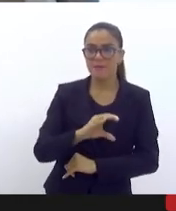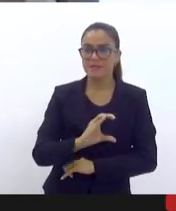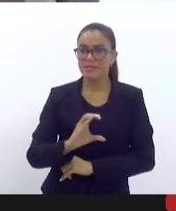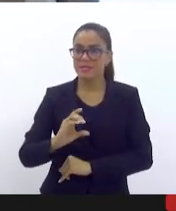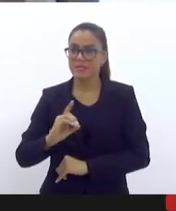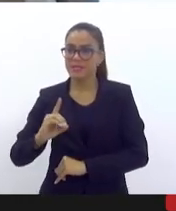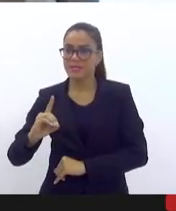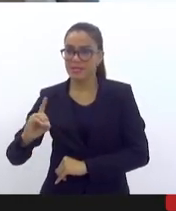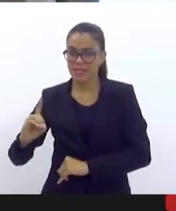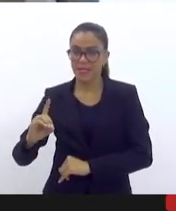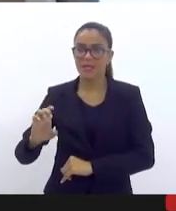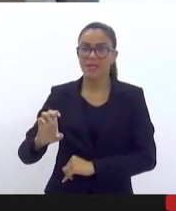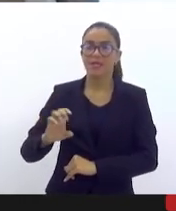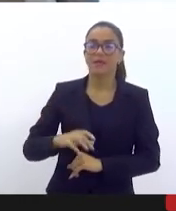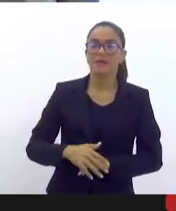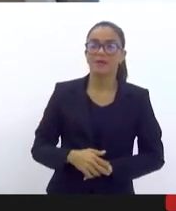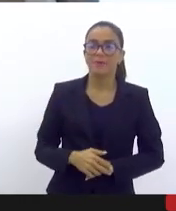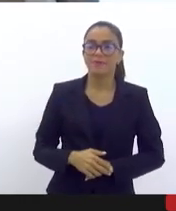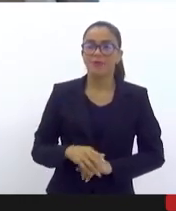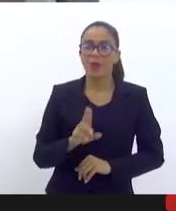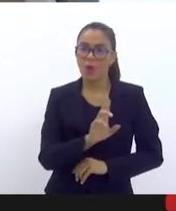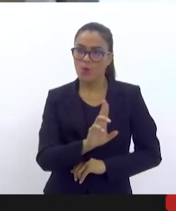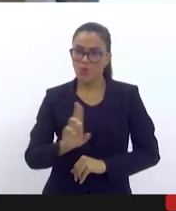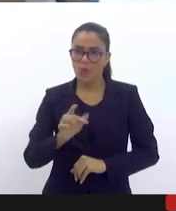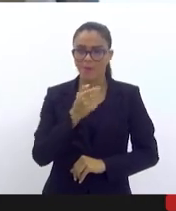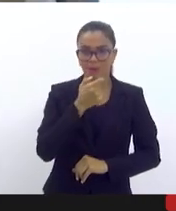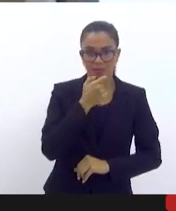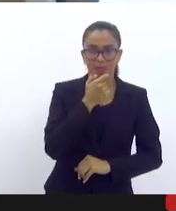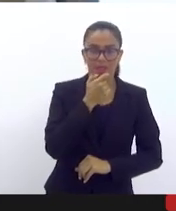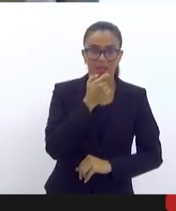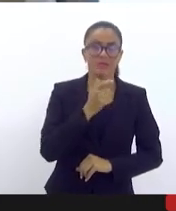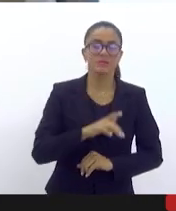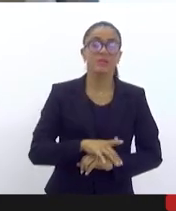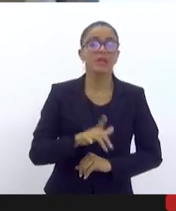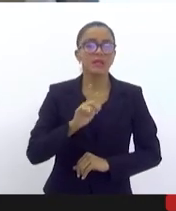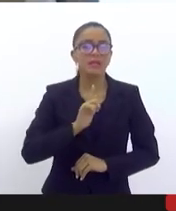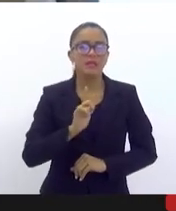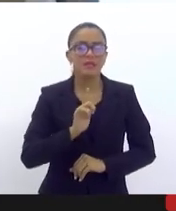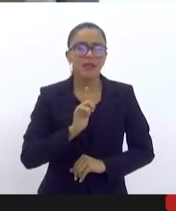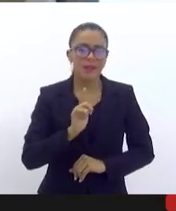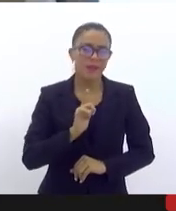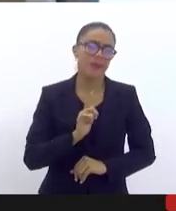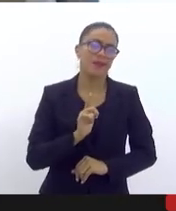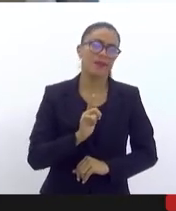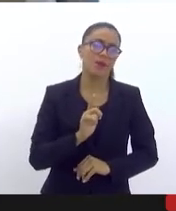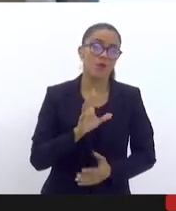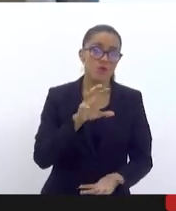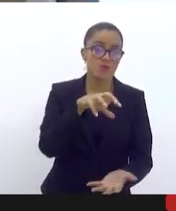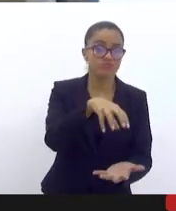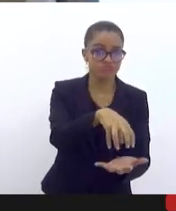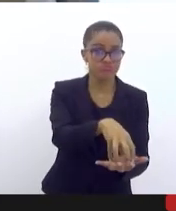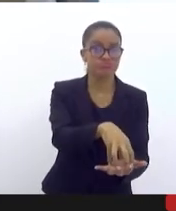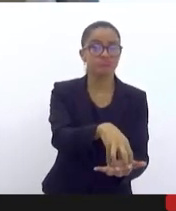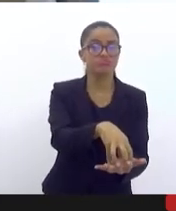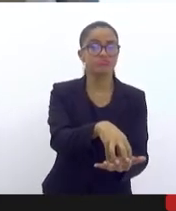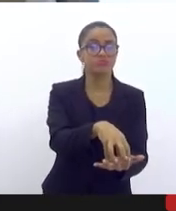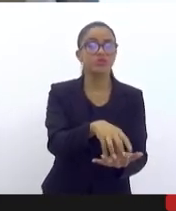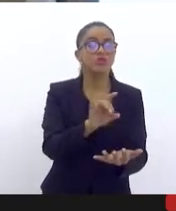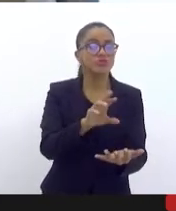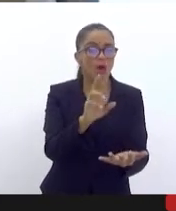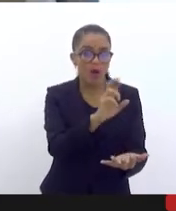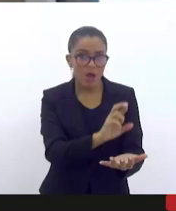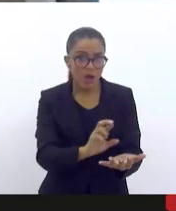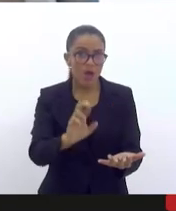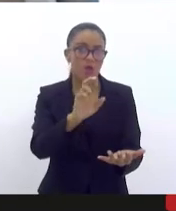é o nome é o nome inglês eles têm um centro que só monitora